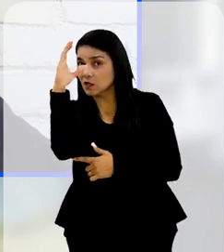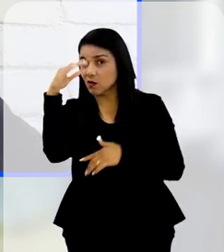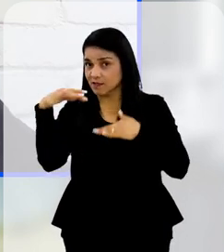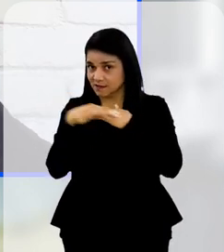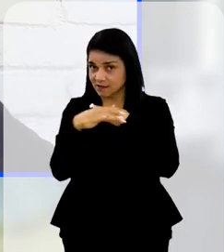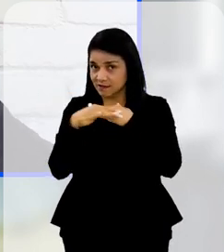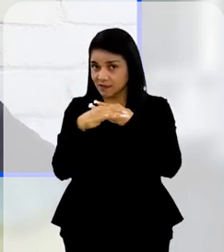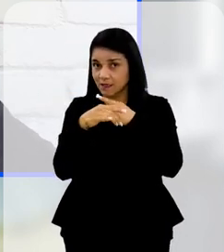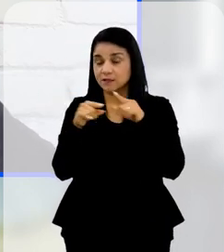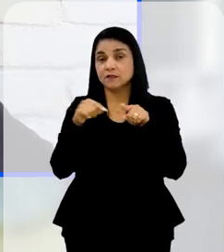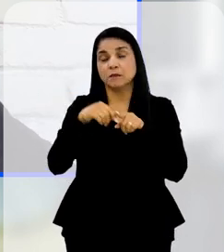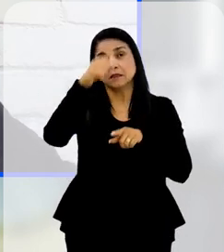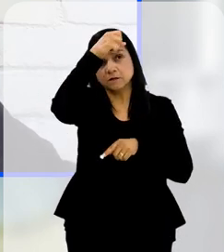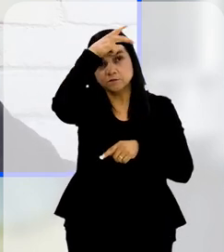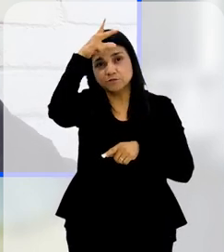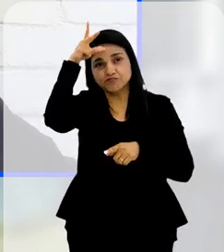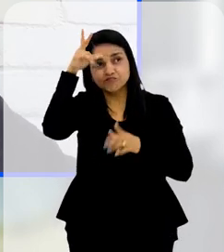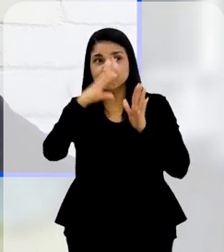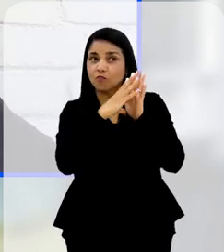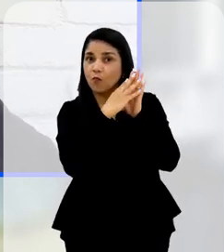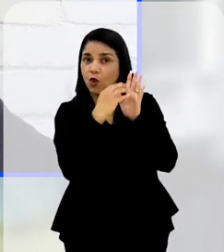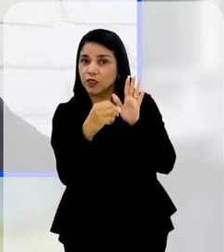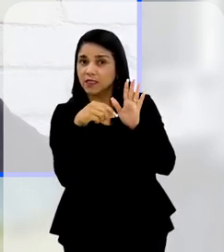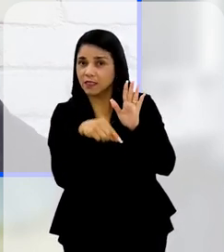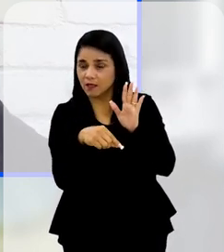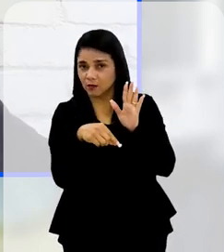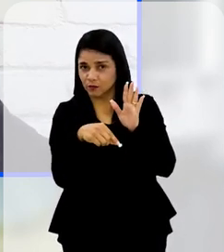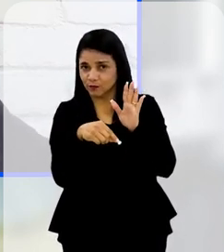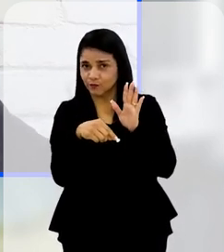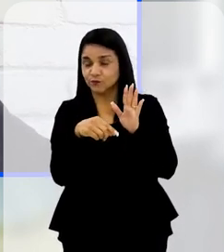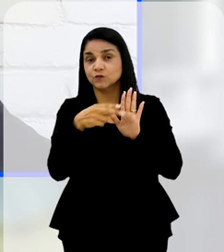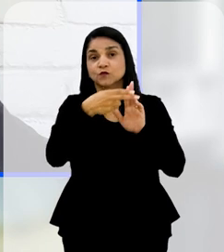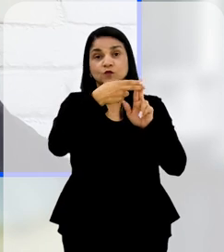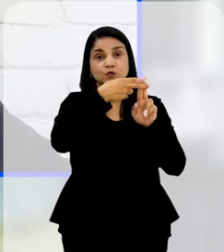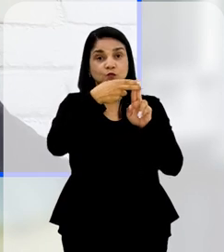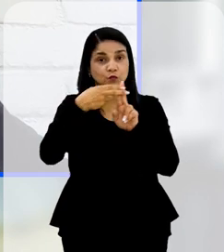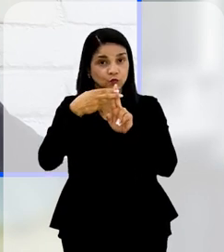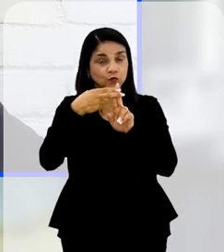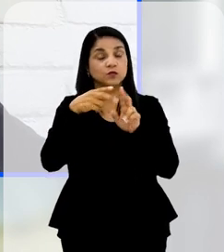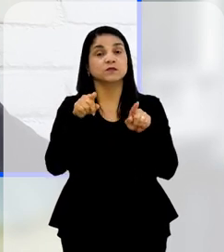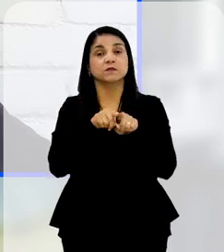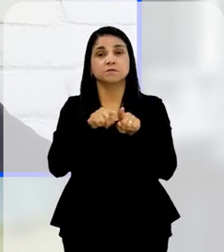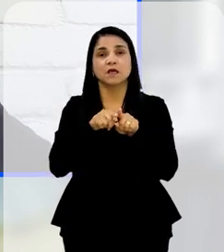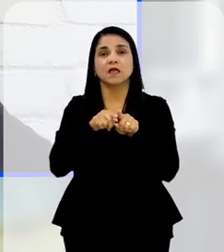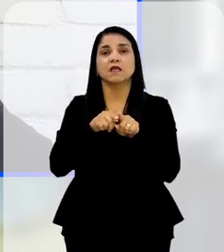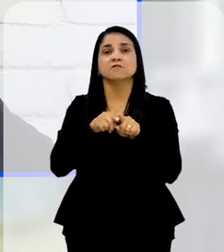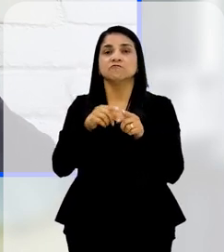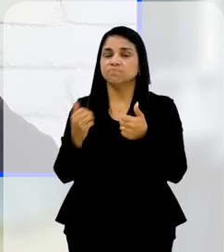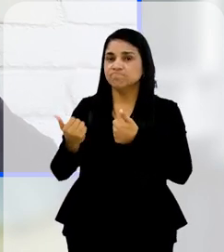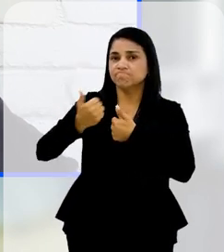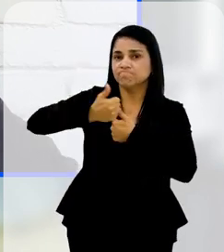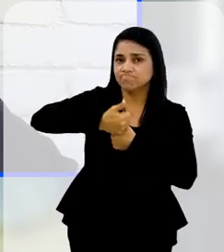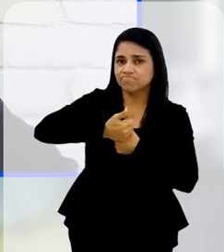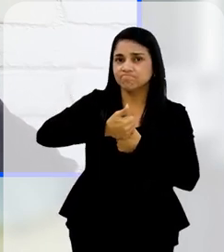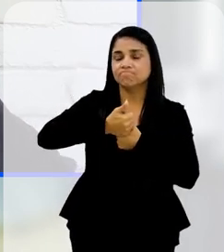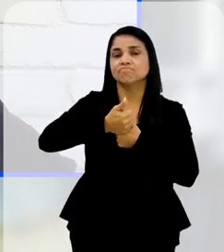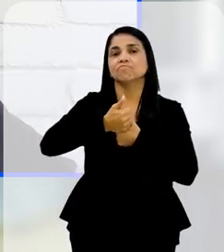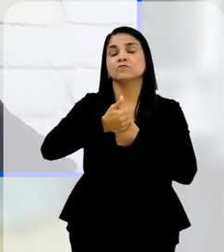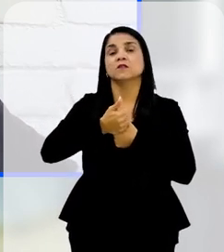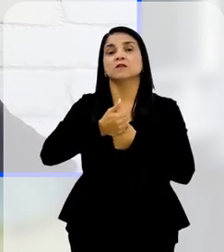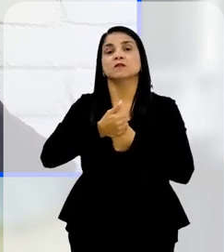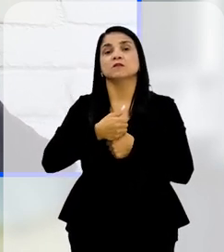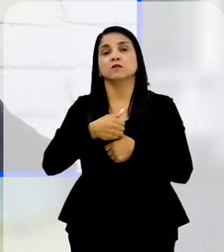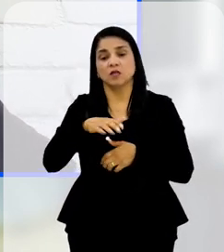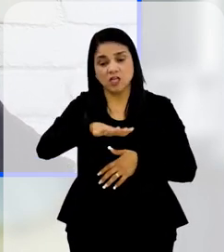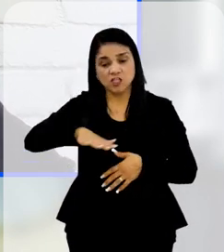modelo municipalista do SUS. Depois fui superintendente regional do INAMP do Rio de Janeiro. E nos